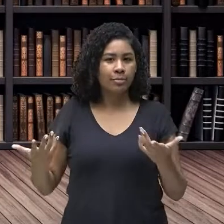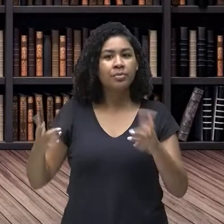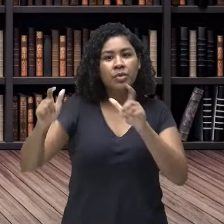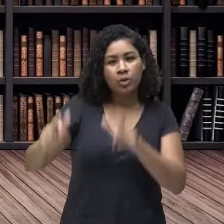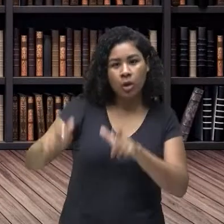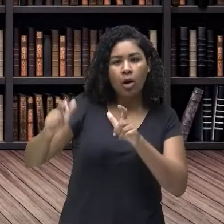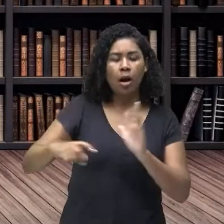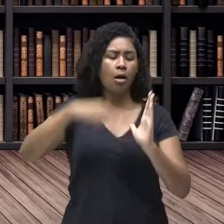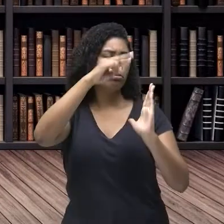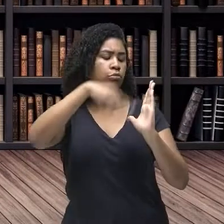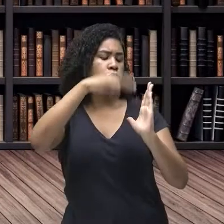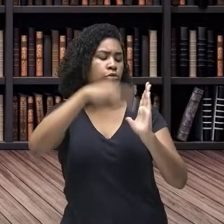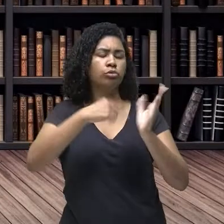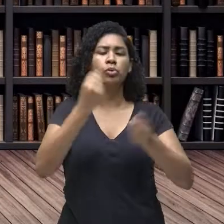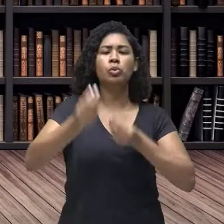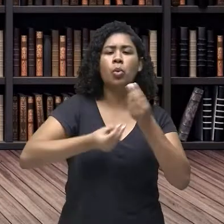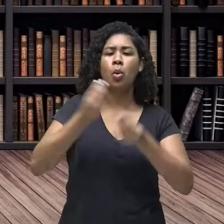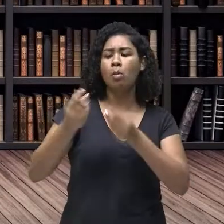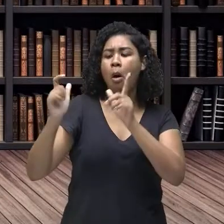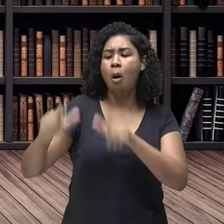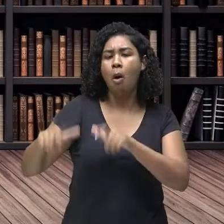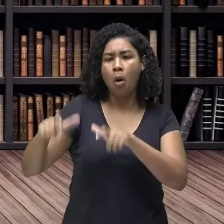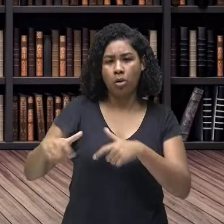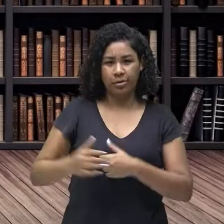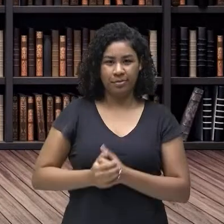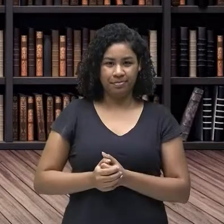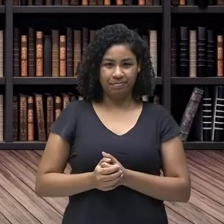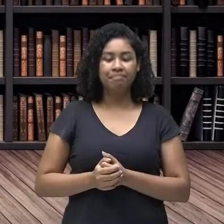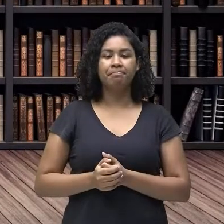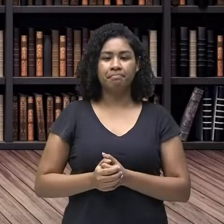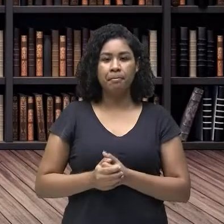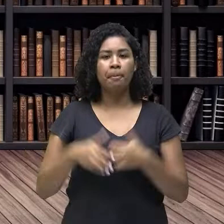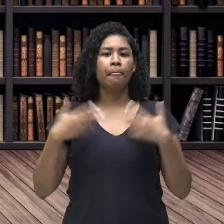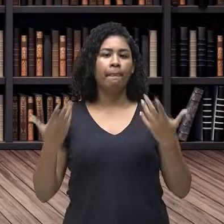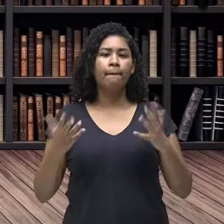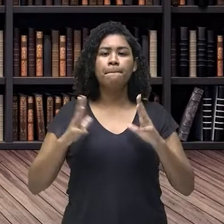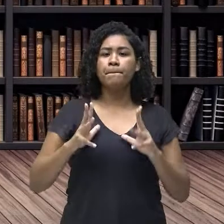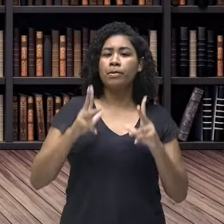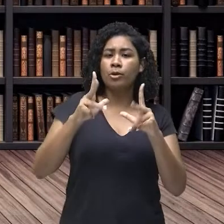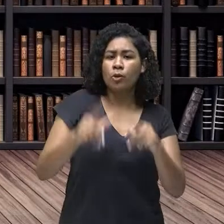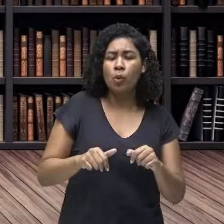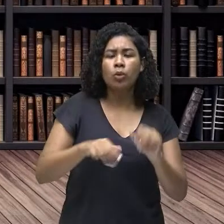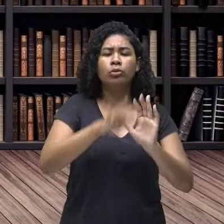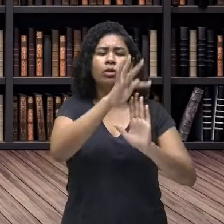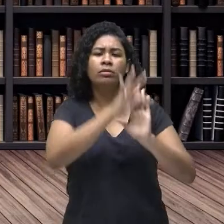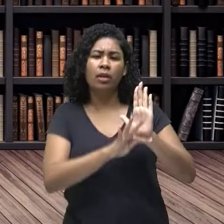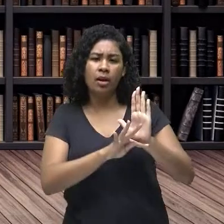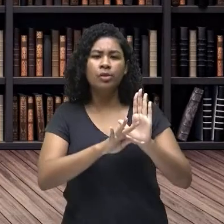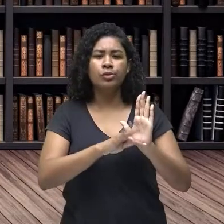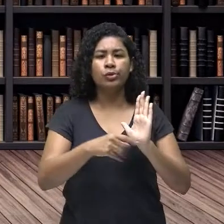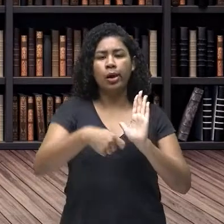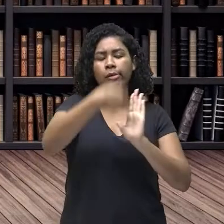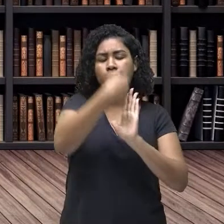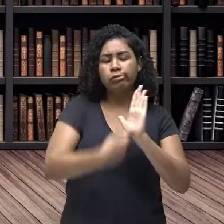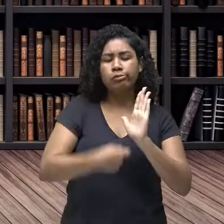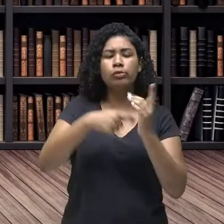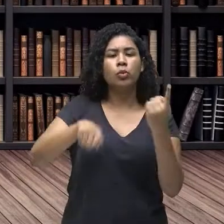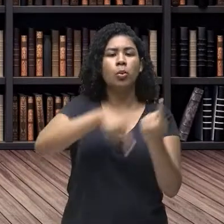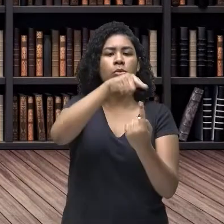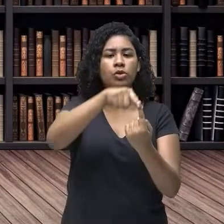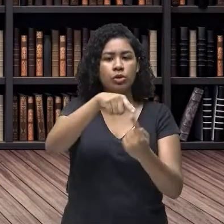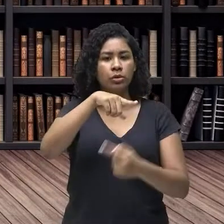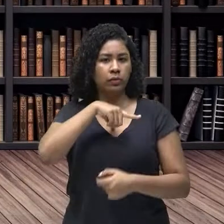ser lido, aonde ele vai chegar? E se todo o texto é escrito de forma